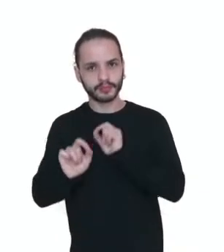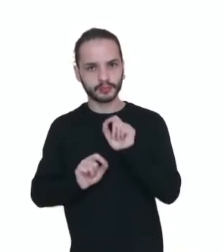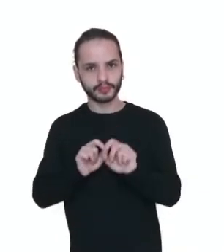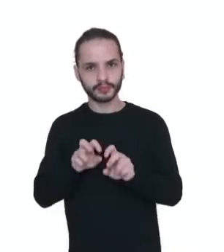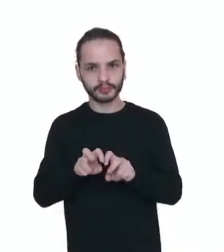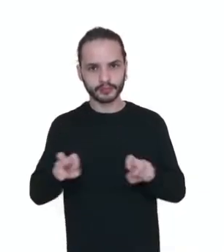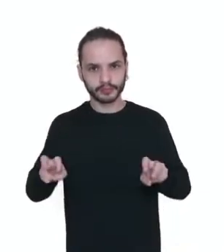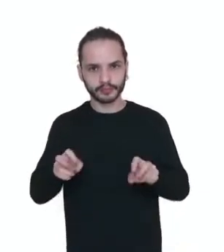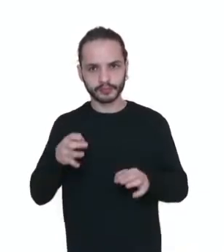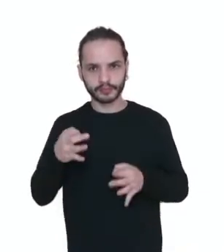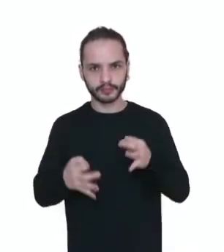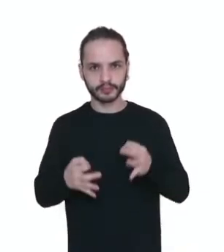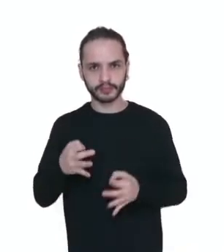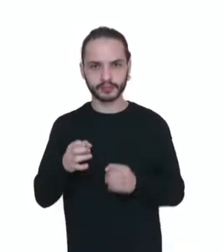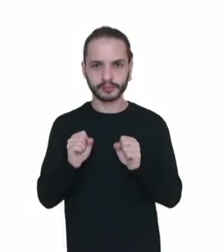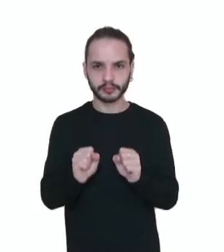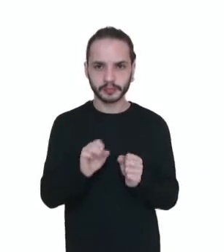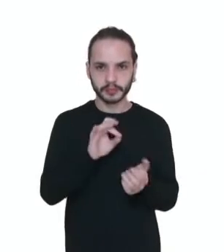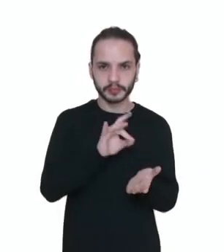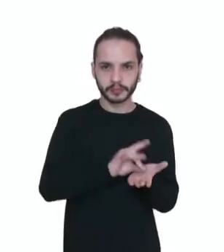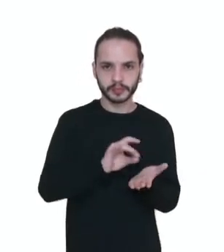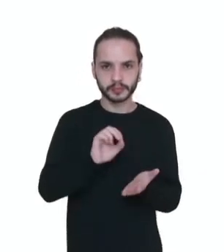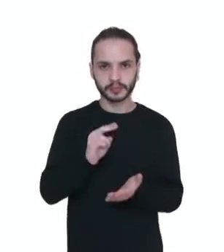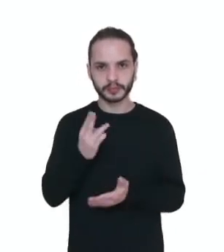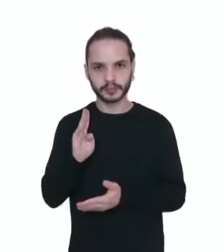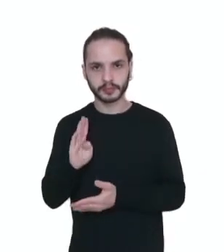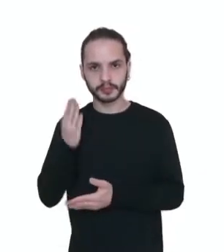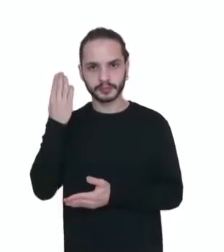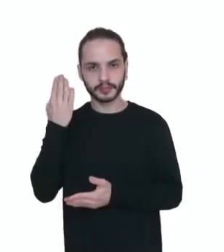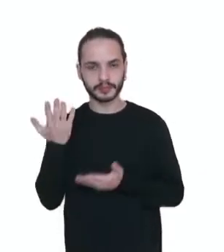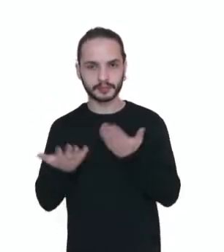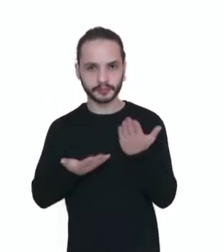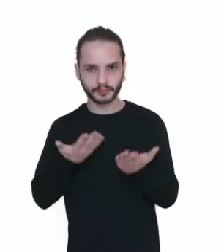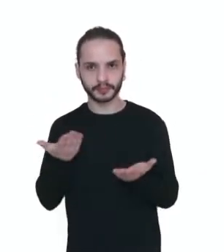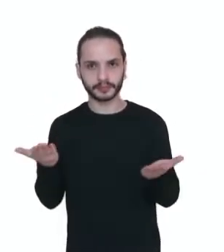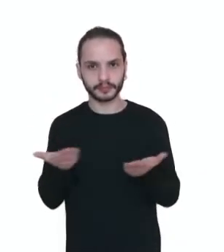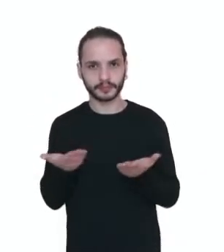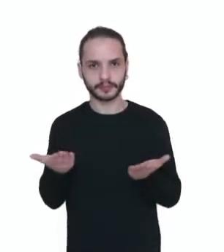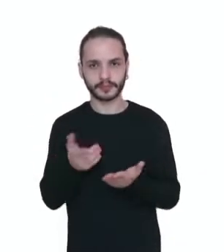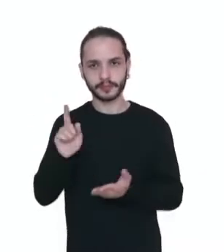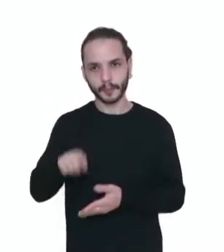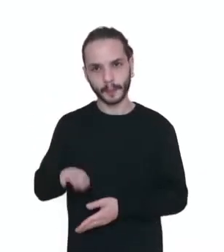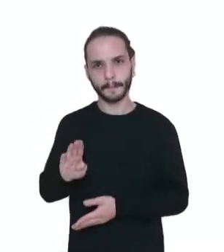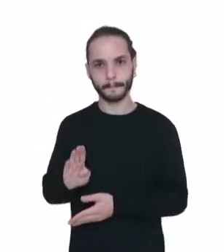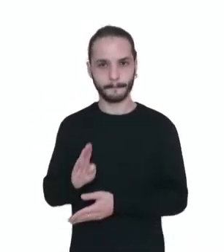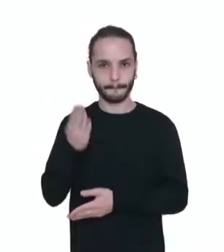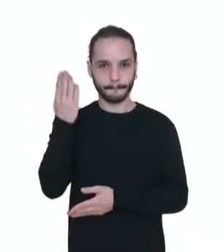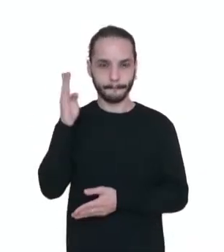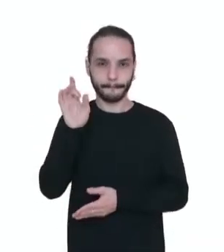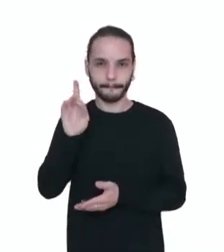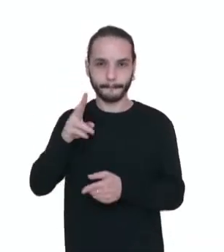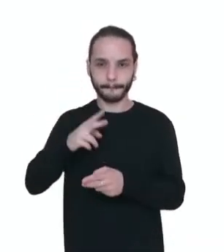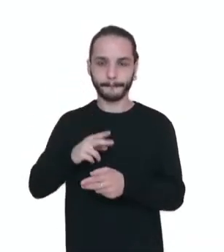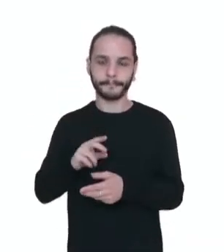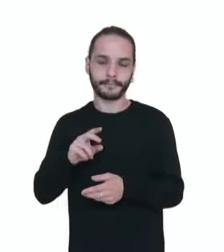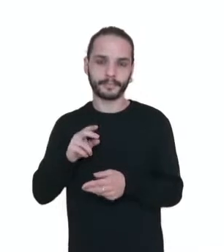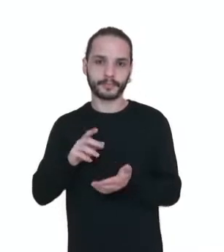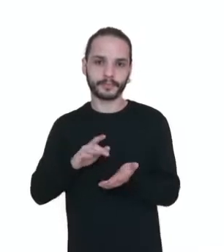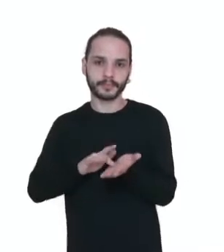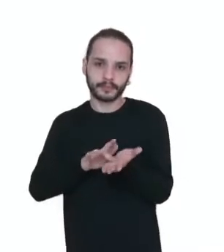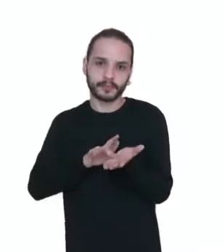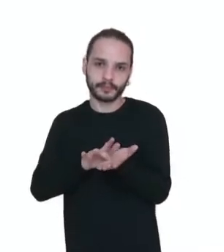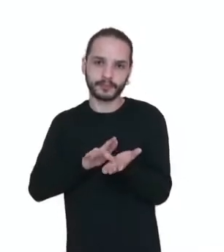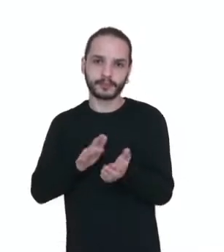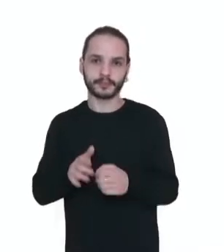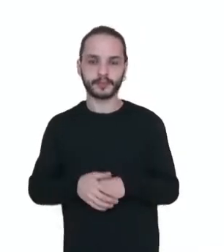uma situação real num tribunal de júri, de repente? Né, aqui a gente vai apresentar uma simulação, certo? Então, ó, o júri simulado